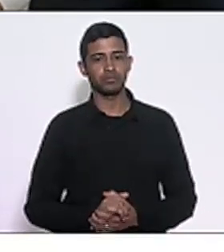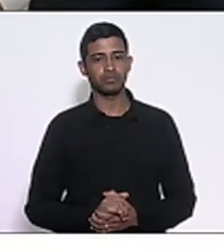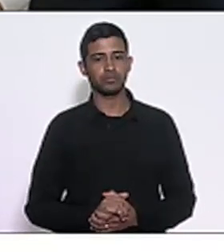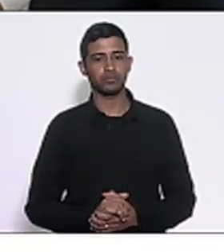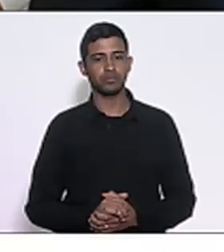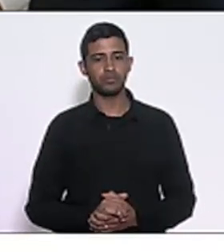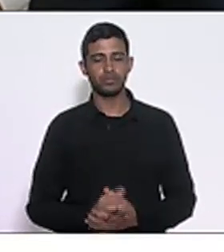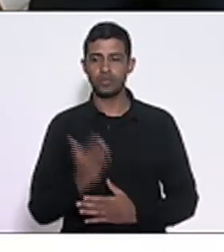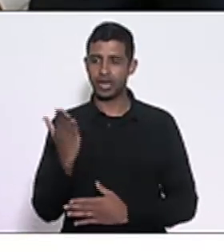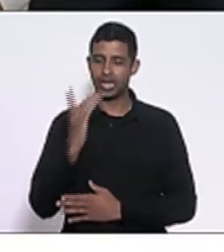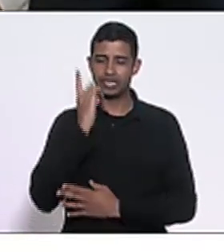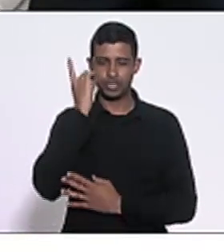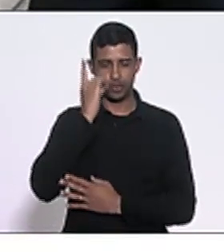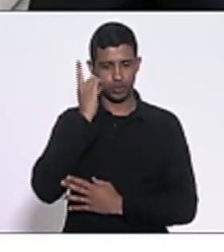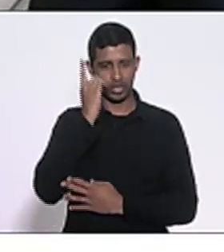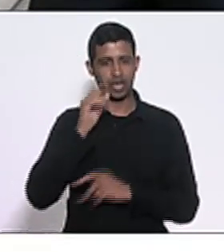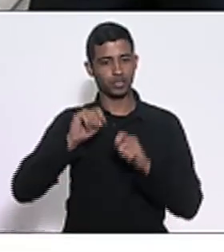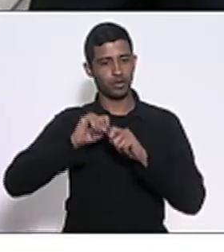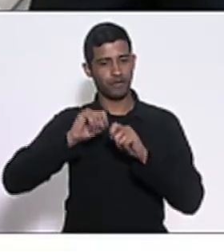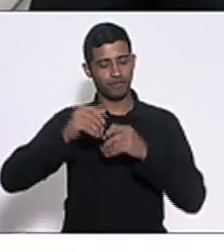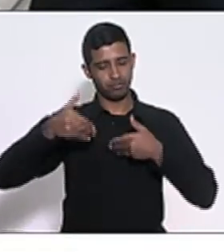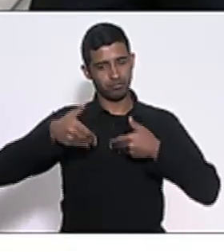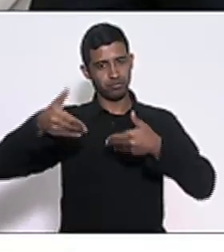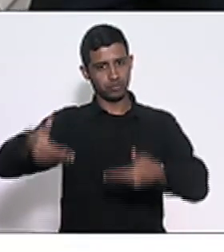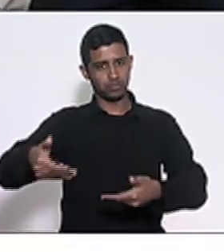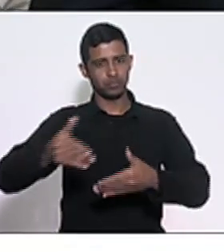que o deputado nos fez,